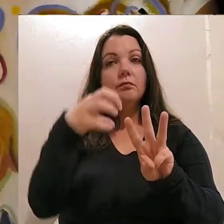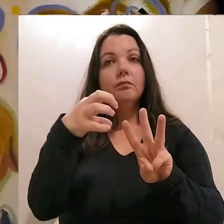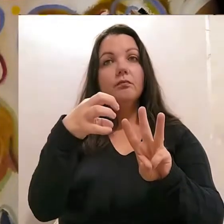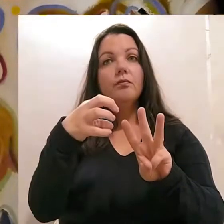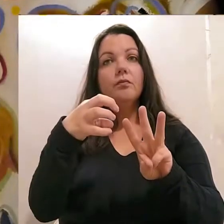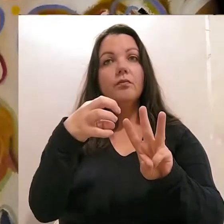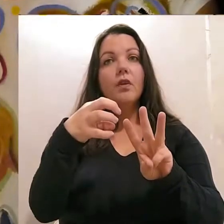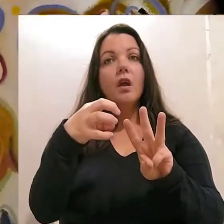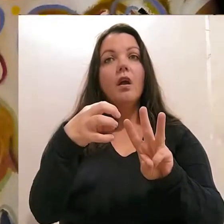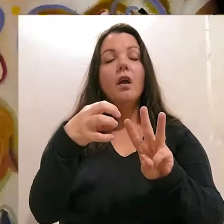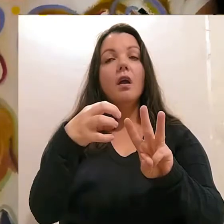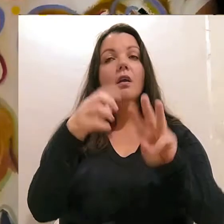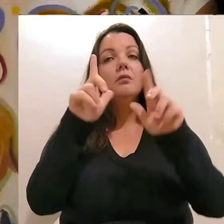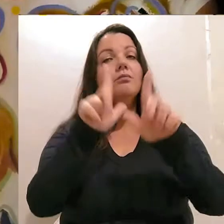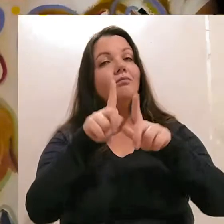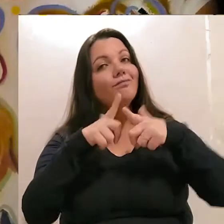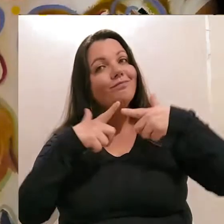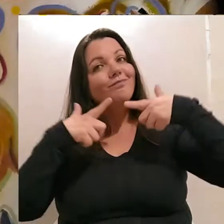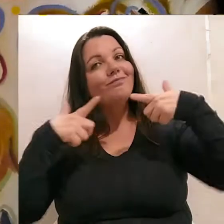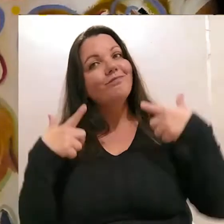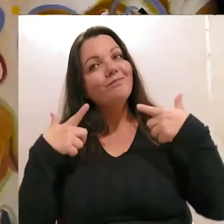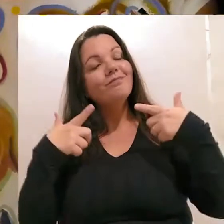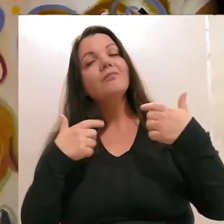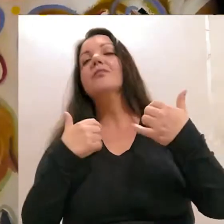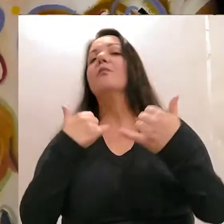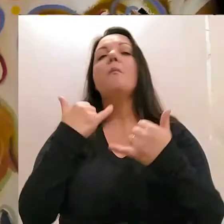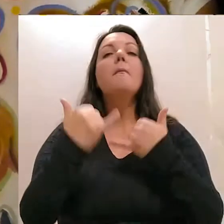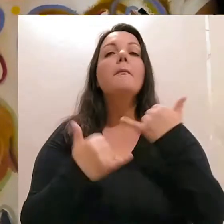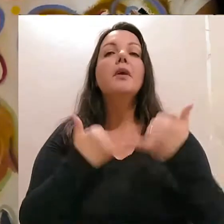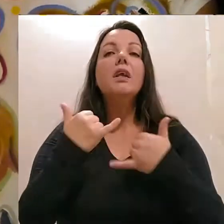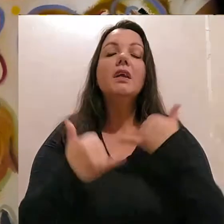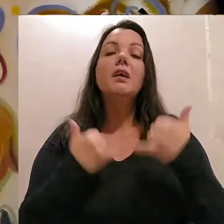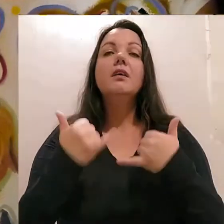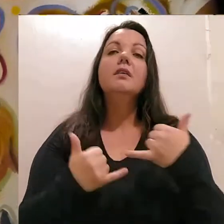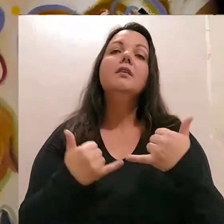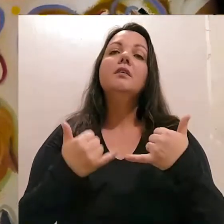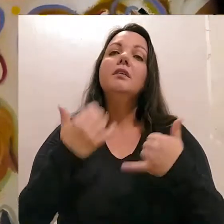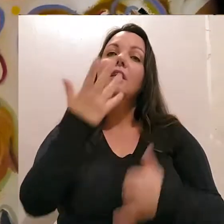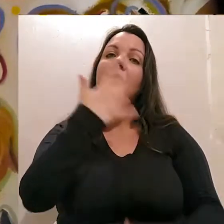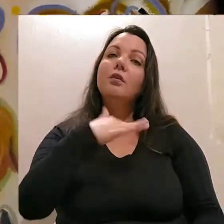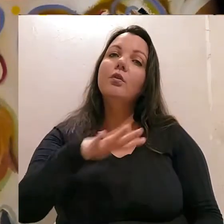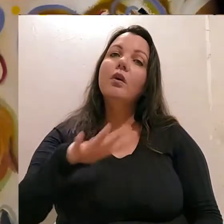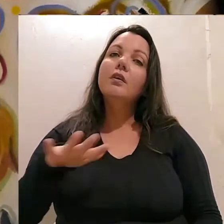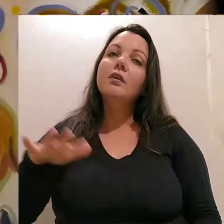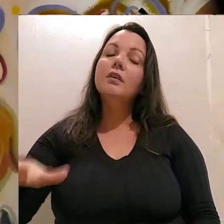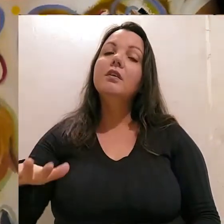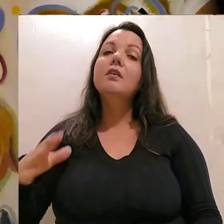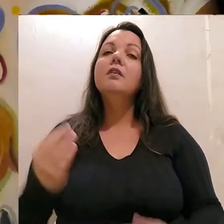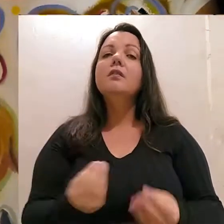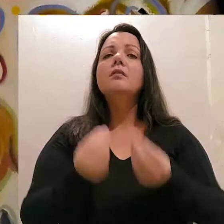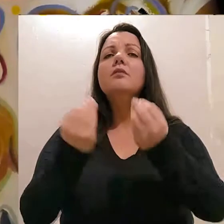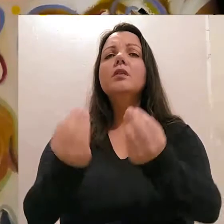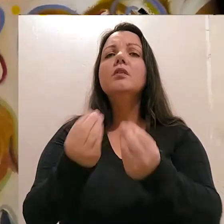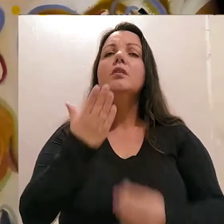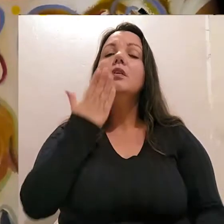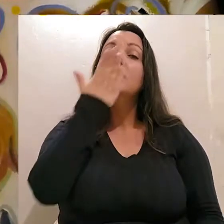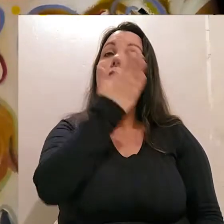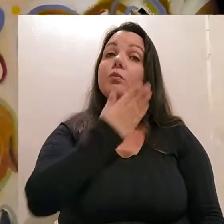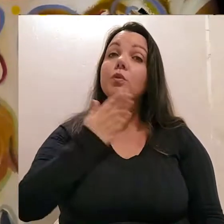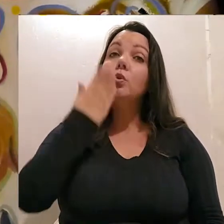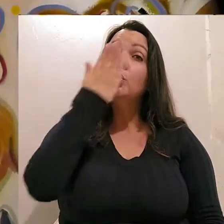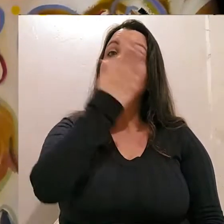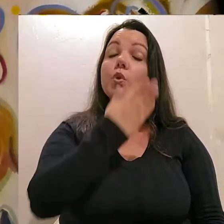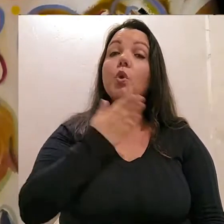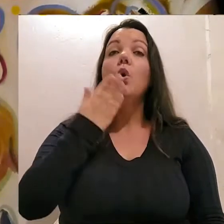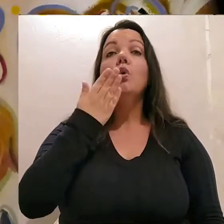né ele brinca com as crianças leva a distribuir doces balas né alguns palhaços